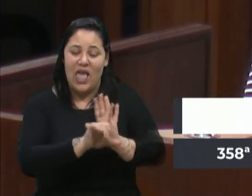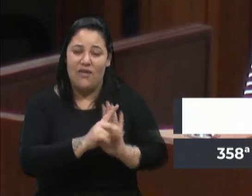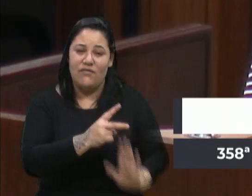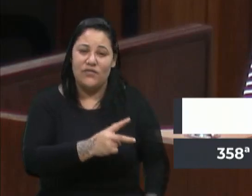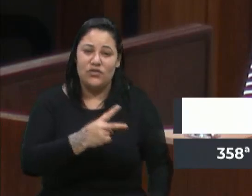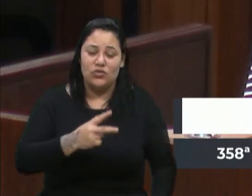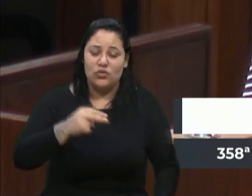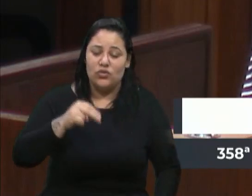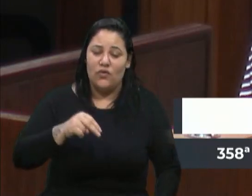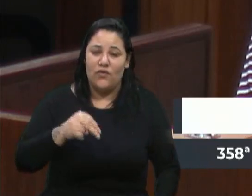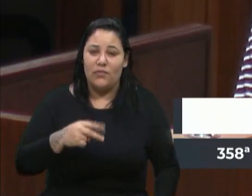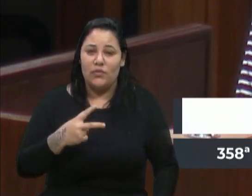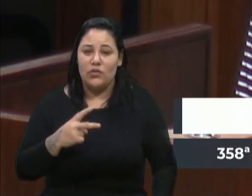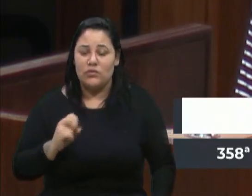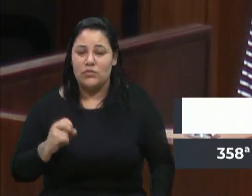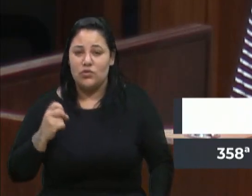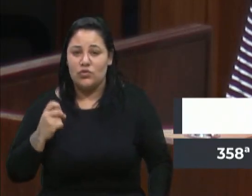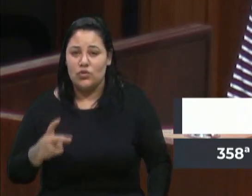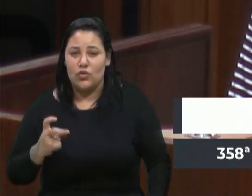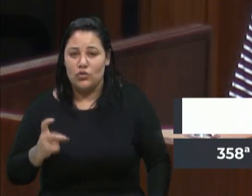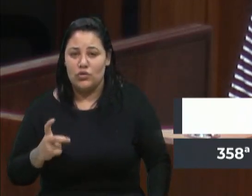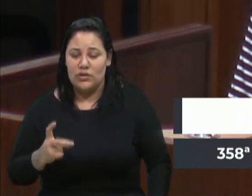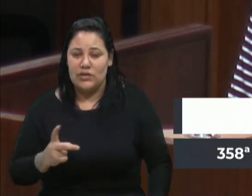novembro de 2012, a Lei